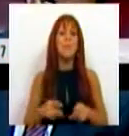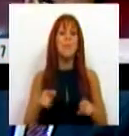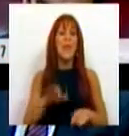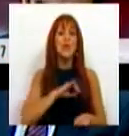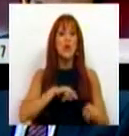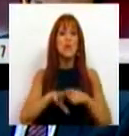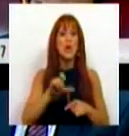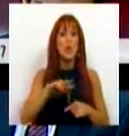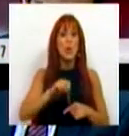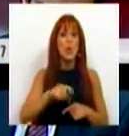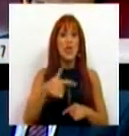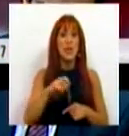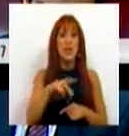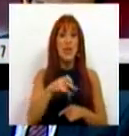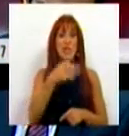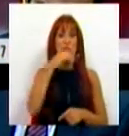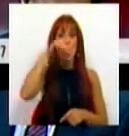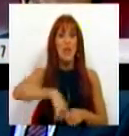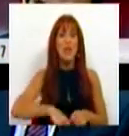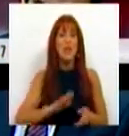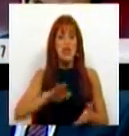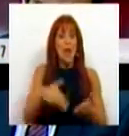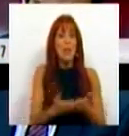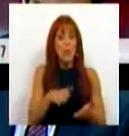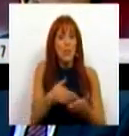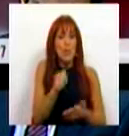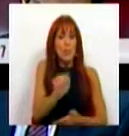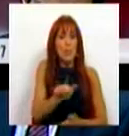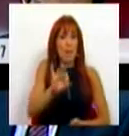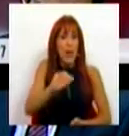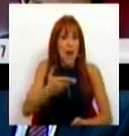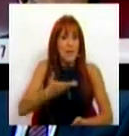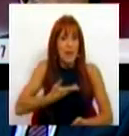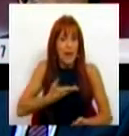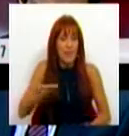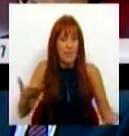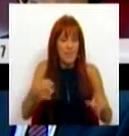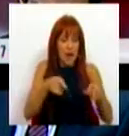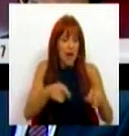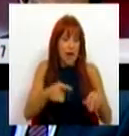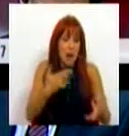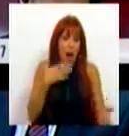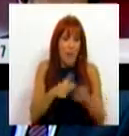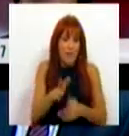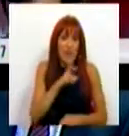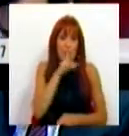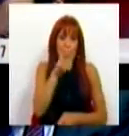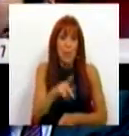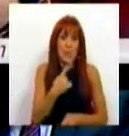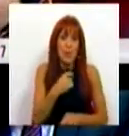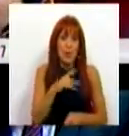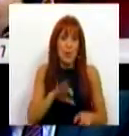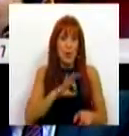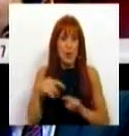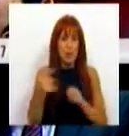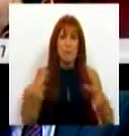O Sr. Deputado Luís Testa falou aqui das propostas do PSD, e aí aproveito para responder também à questão do debate